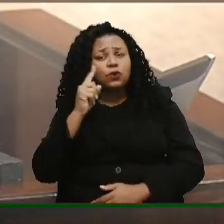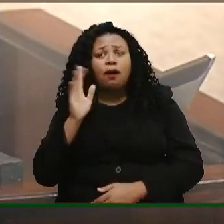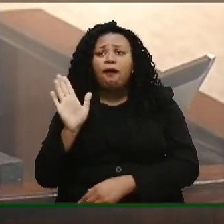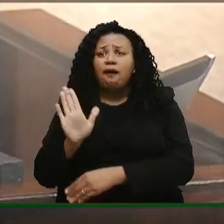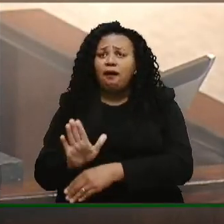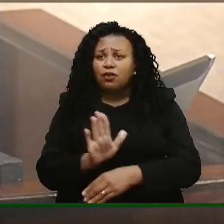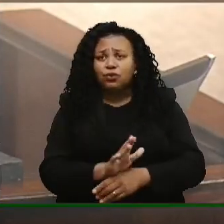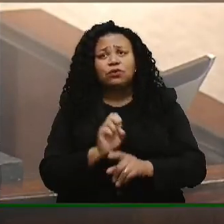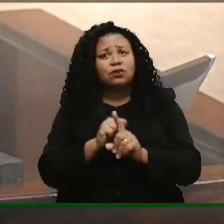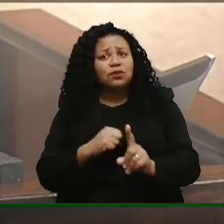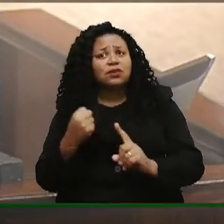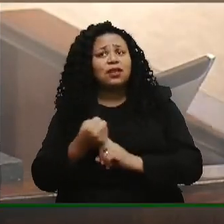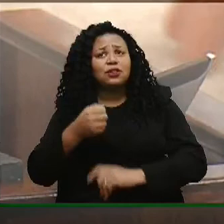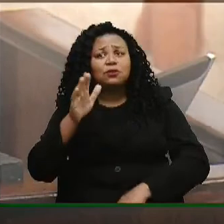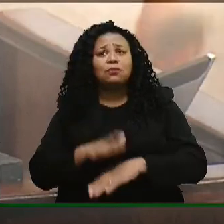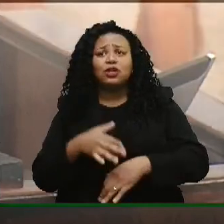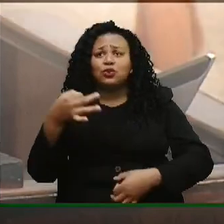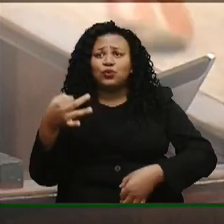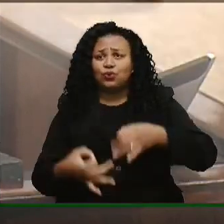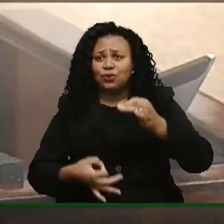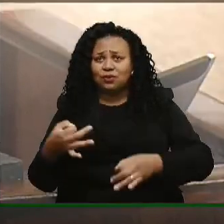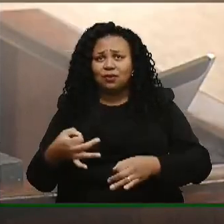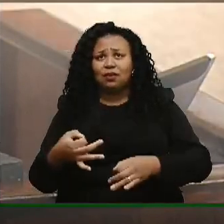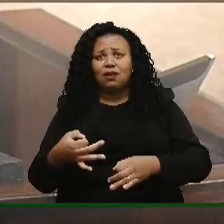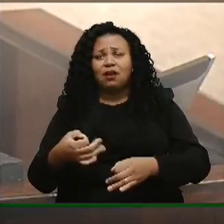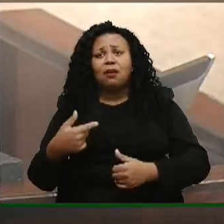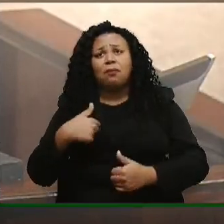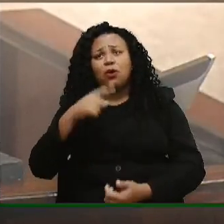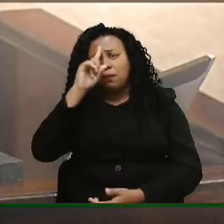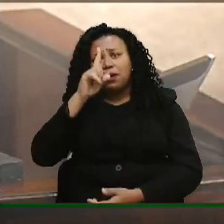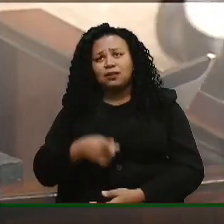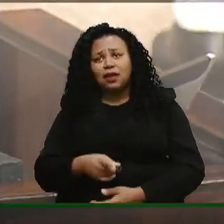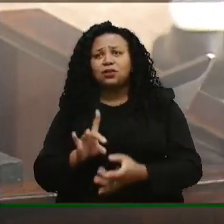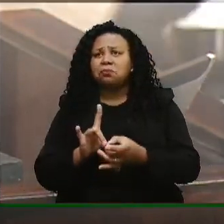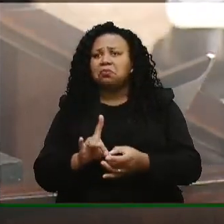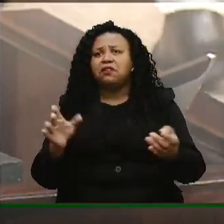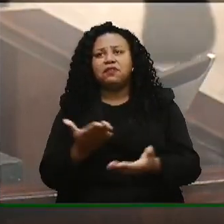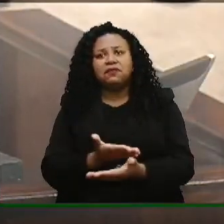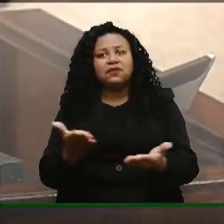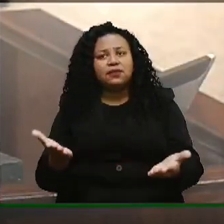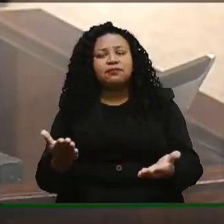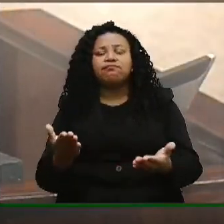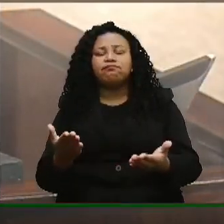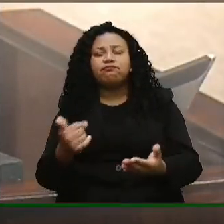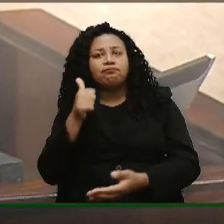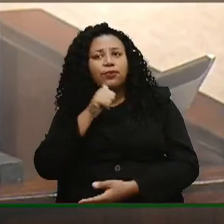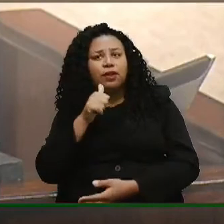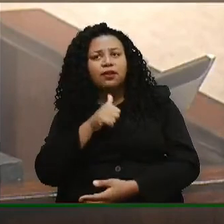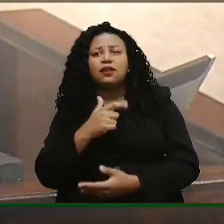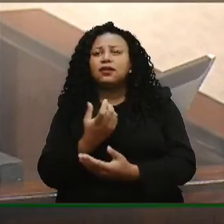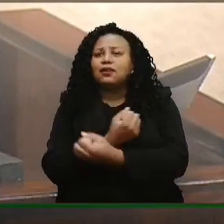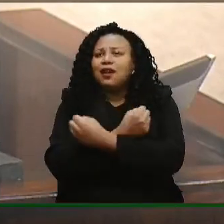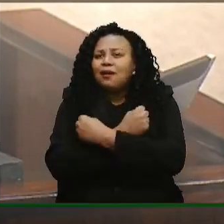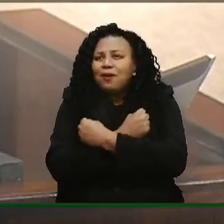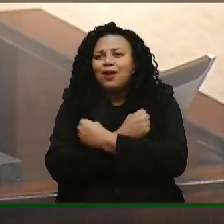contribuem para uma sociedade mais justa. Coloco o meu mandato à disposição desta causa e deixo o meu